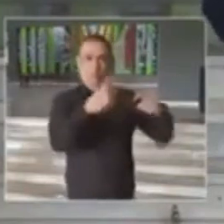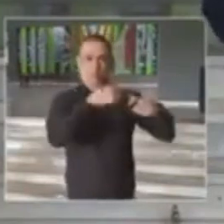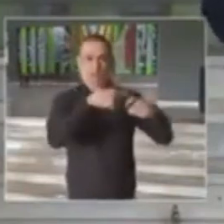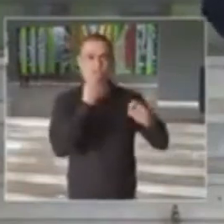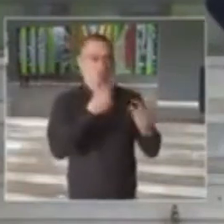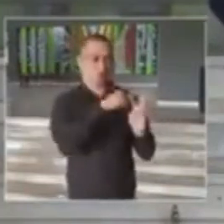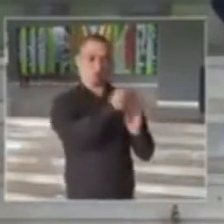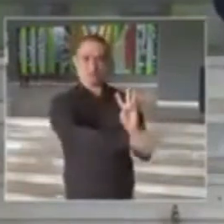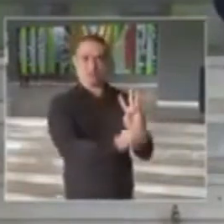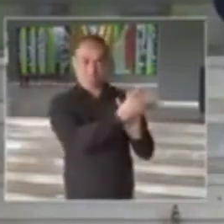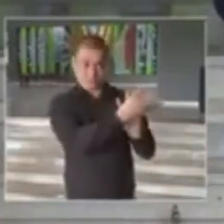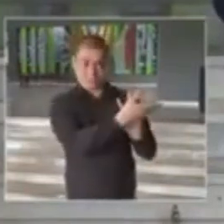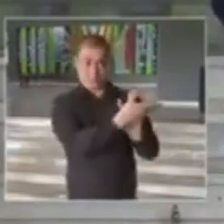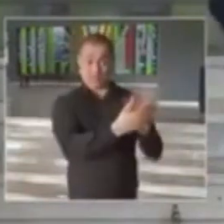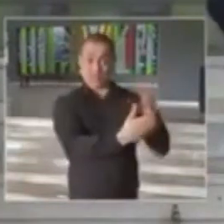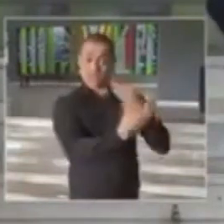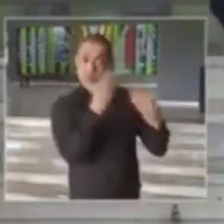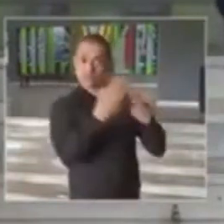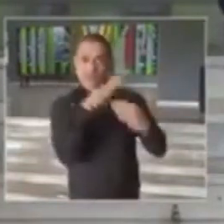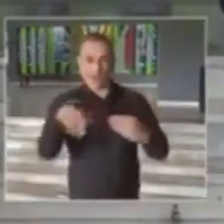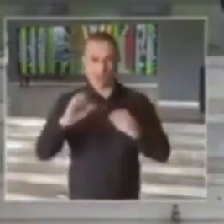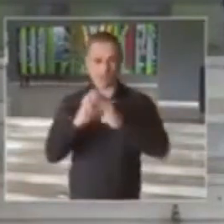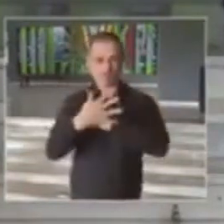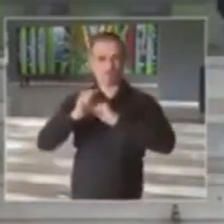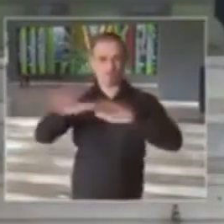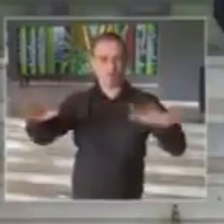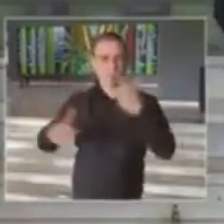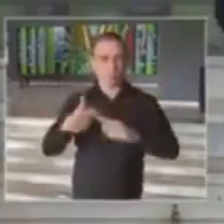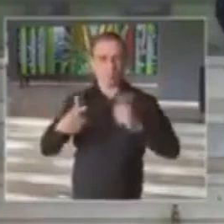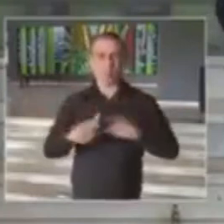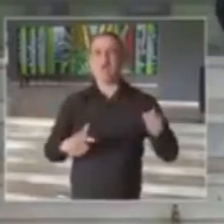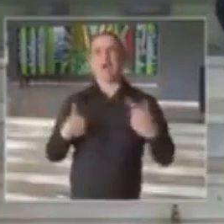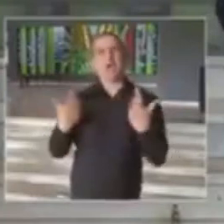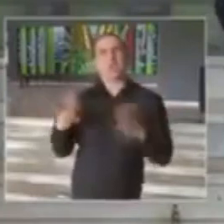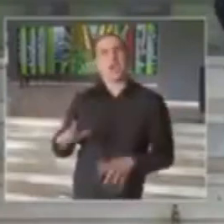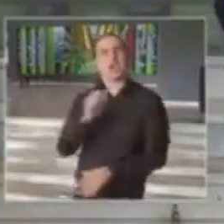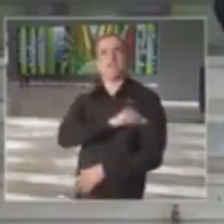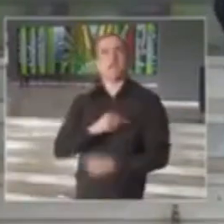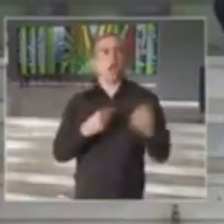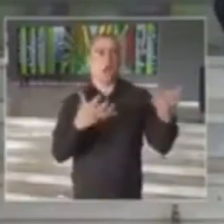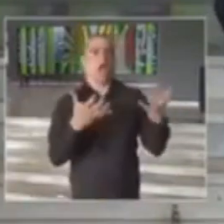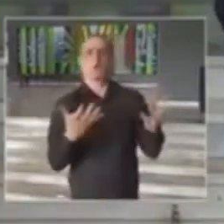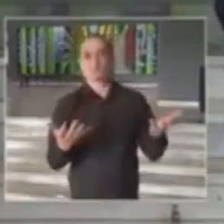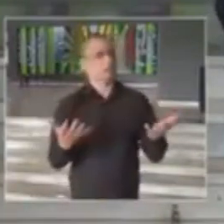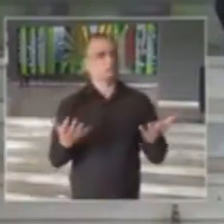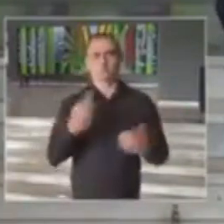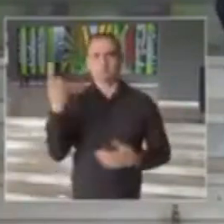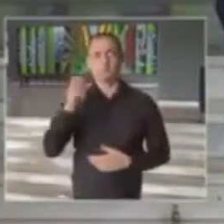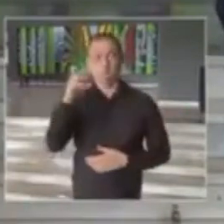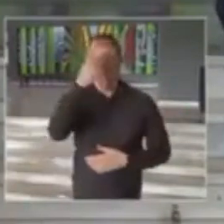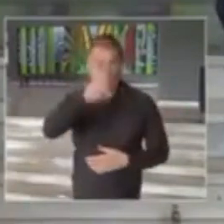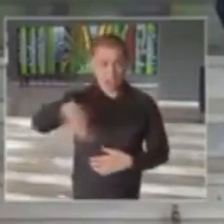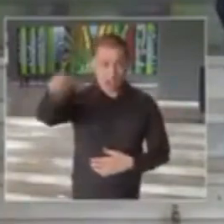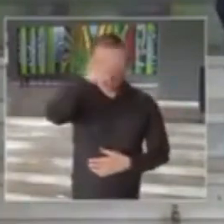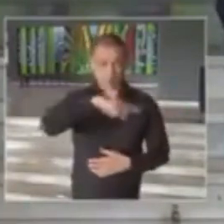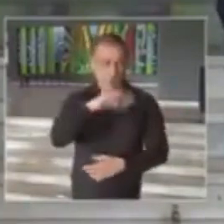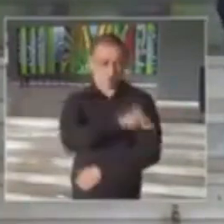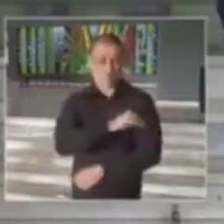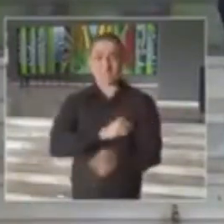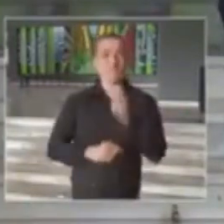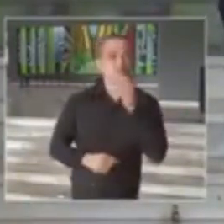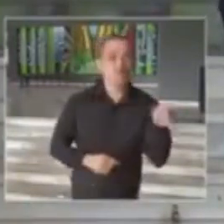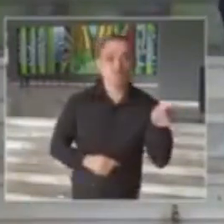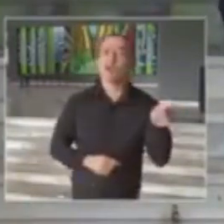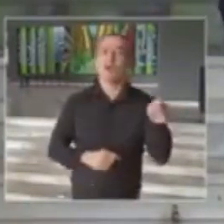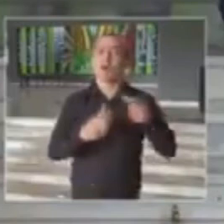três aqui ao nosso lado numa pandemia vacinar alguns e não vacinar outros Enquanto Tiver uns pessoas não vacinadas